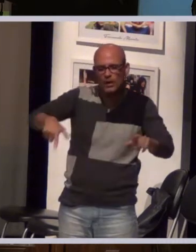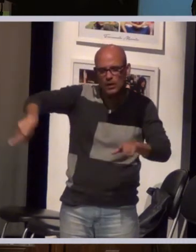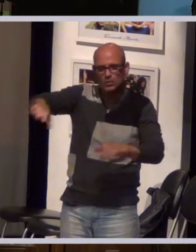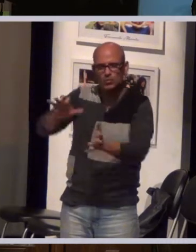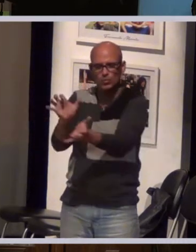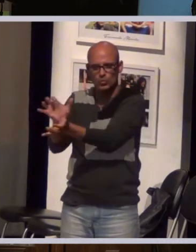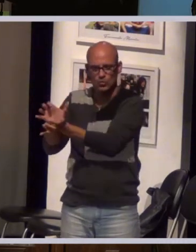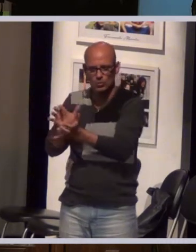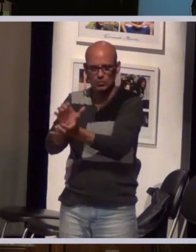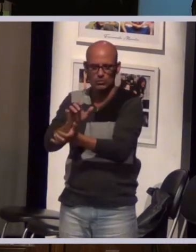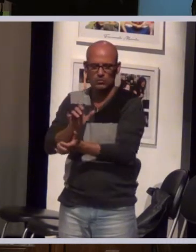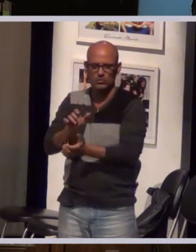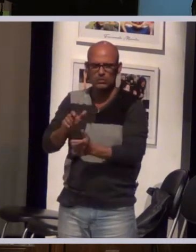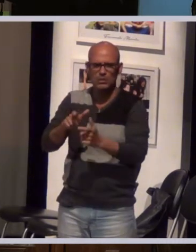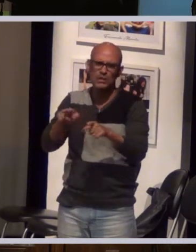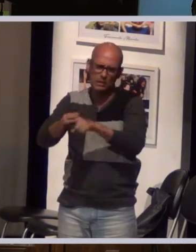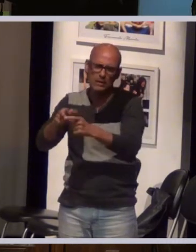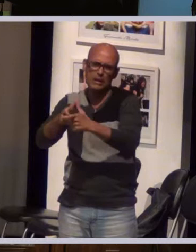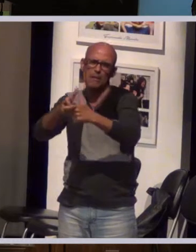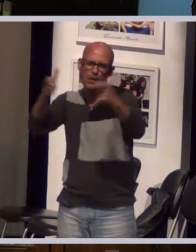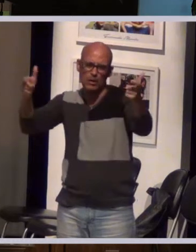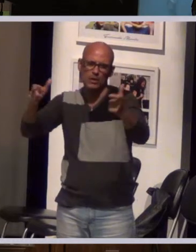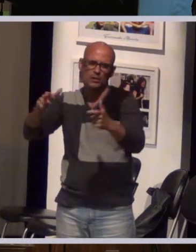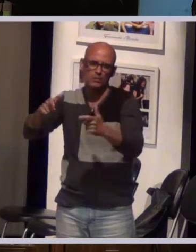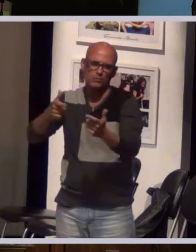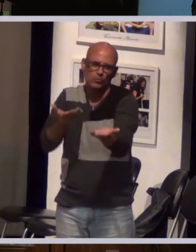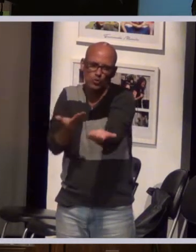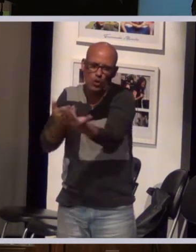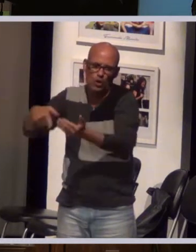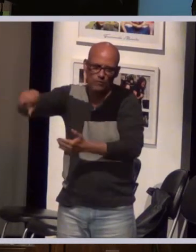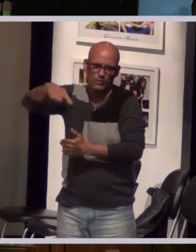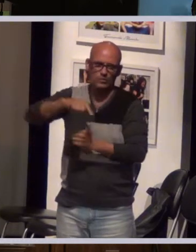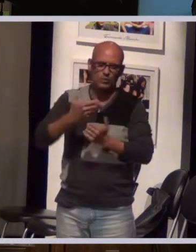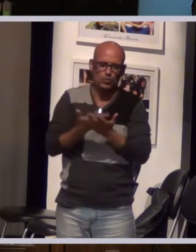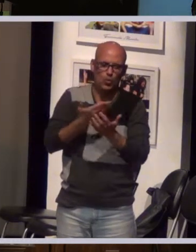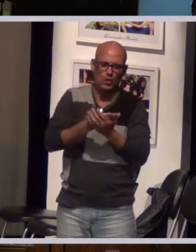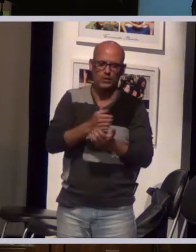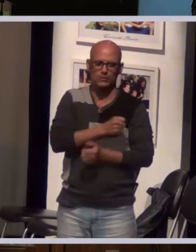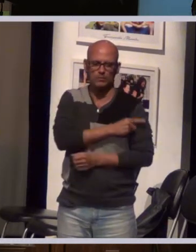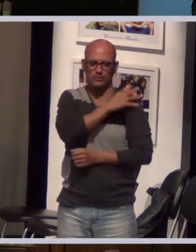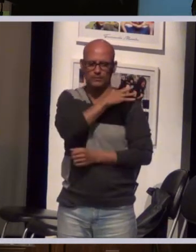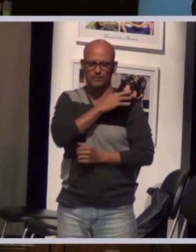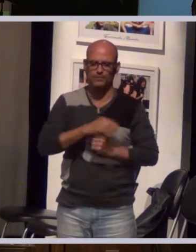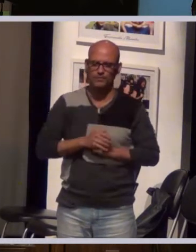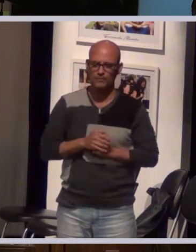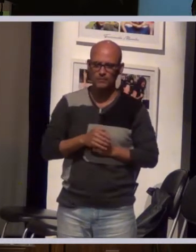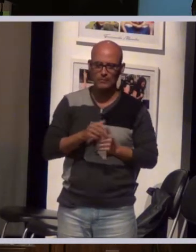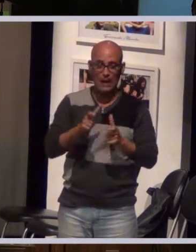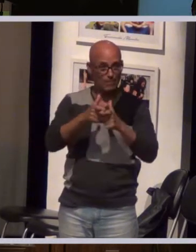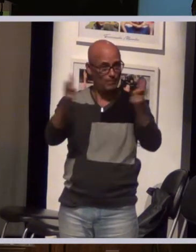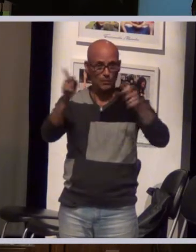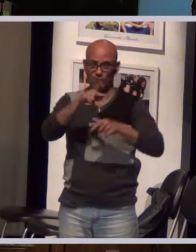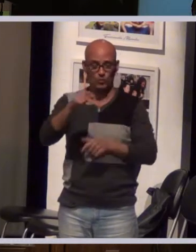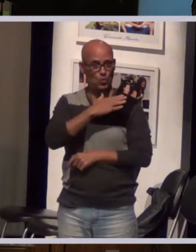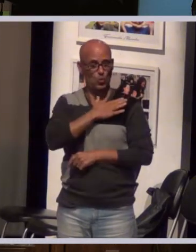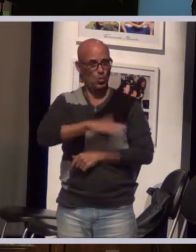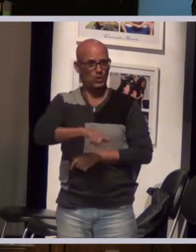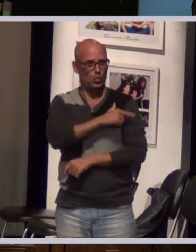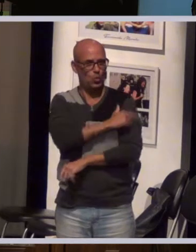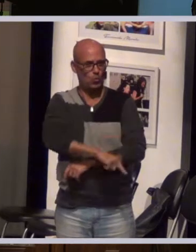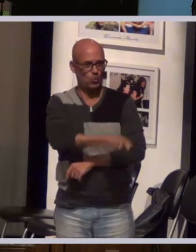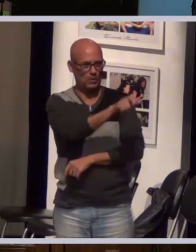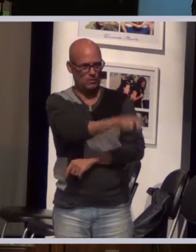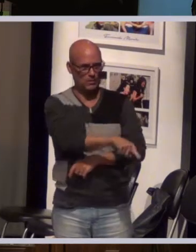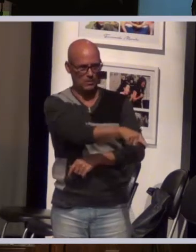das crianças e jovens do ensino fundamental. Muitos professores não gostam desse comportamento,